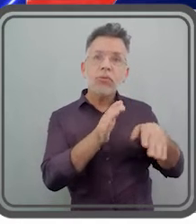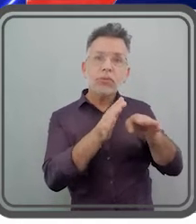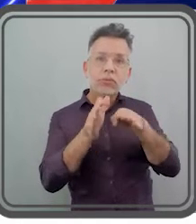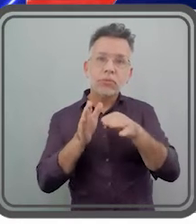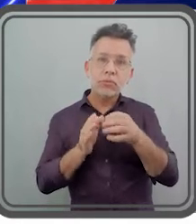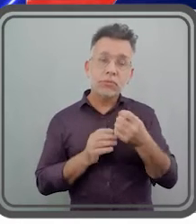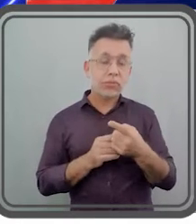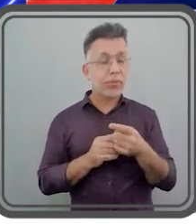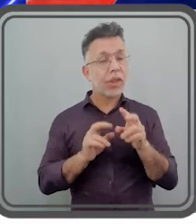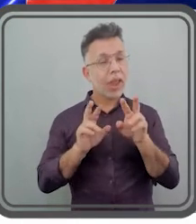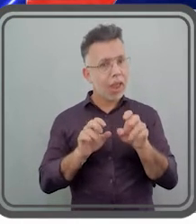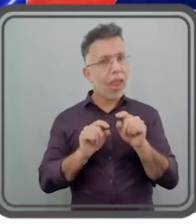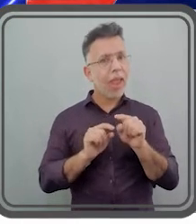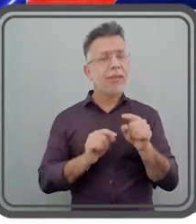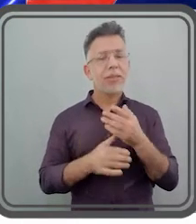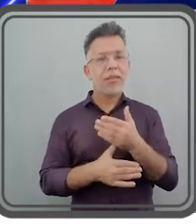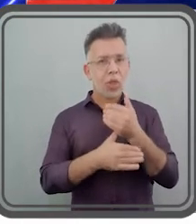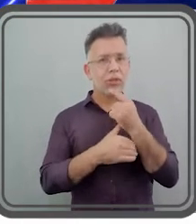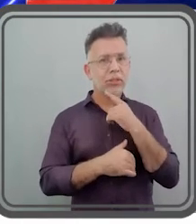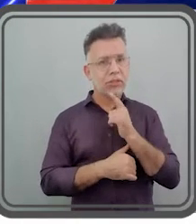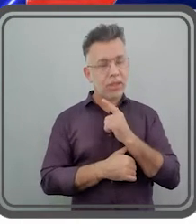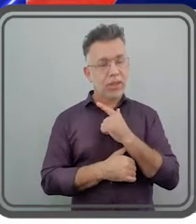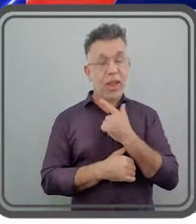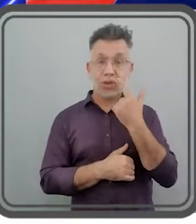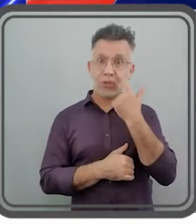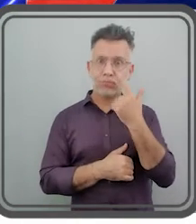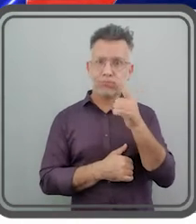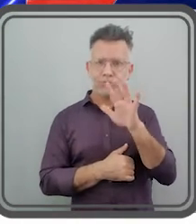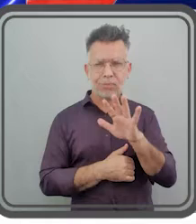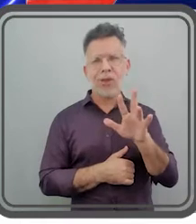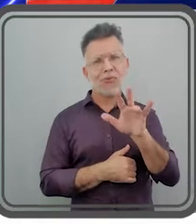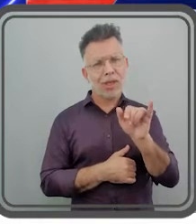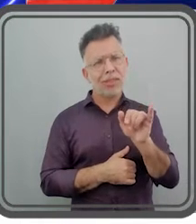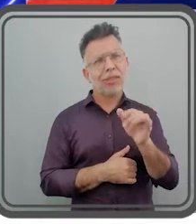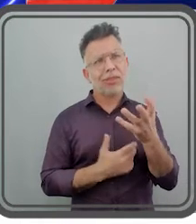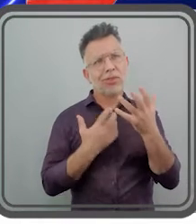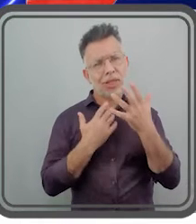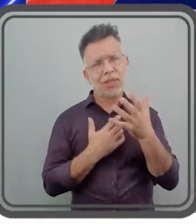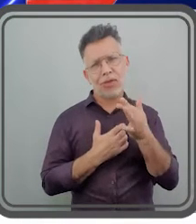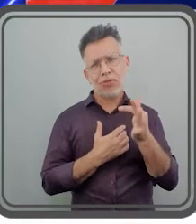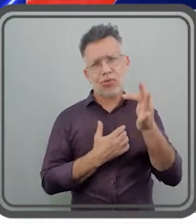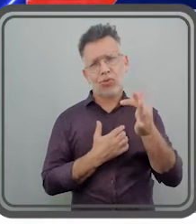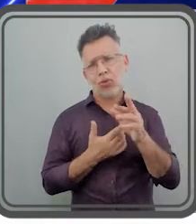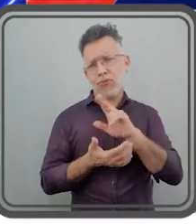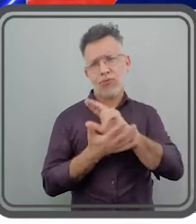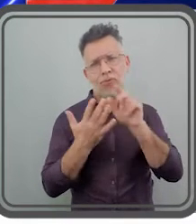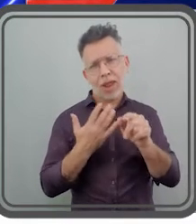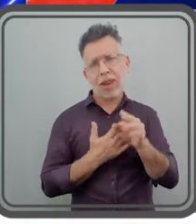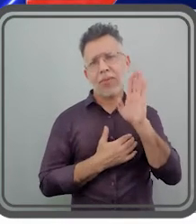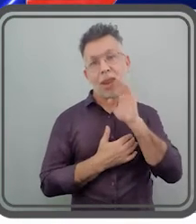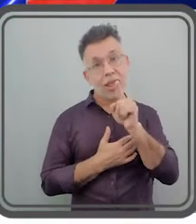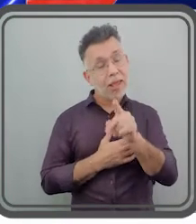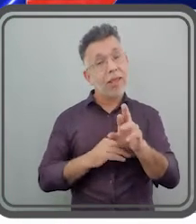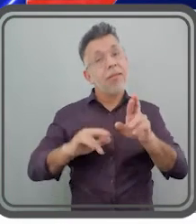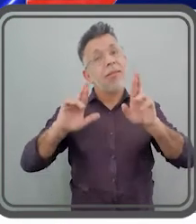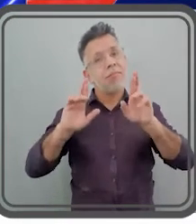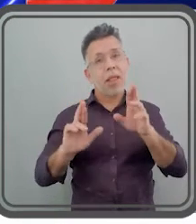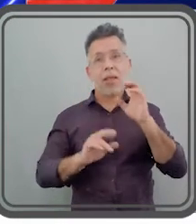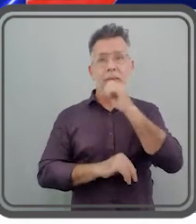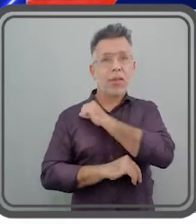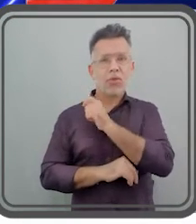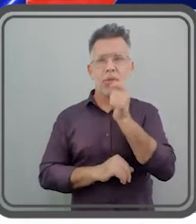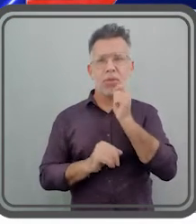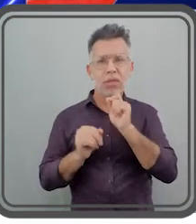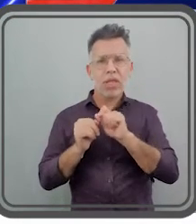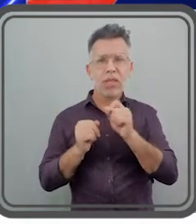por enquanto é essa coisa sem sentido vislumbra ter várias coisas bem legais nessa que você começou Espero que em